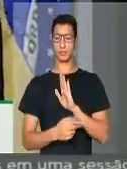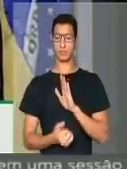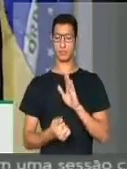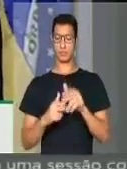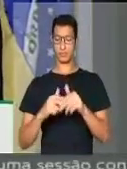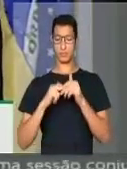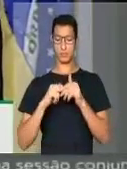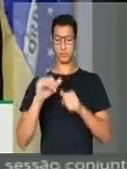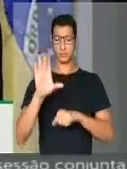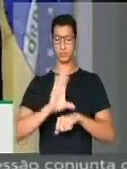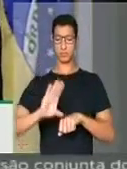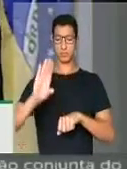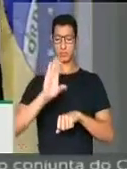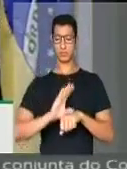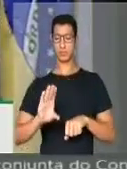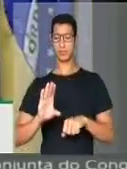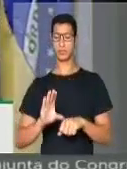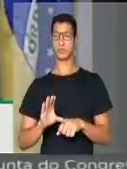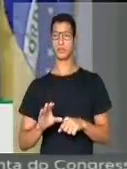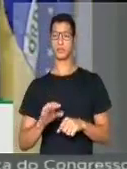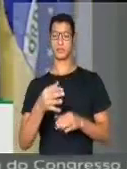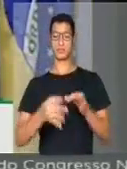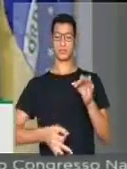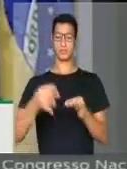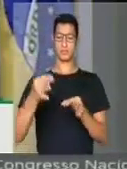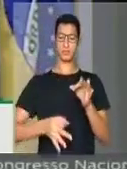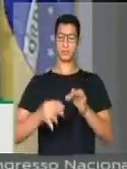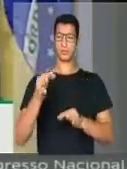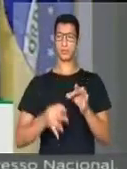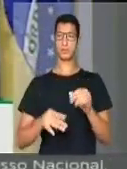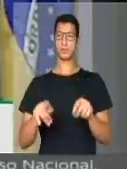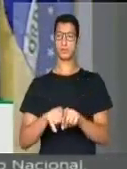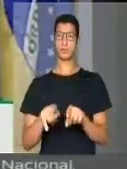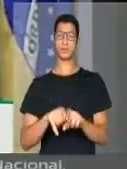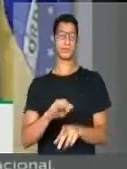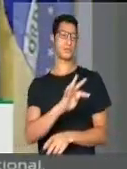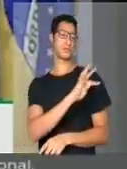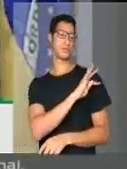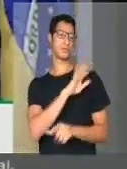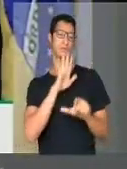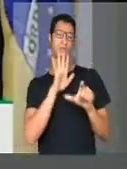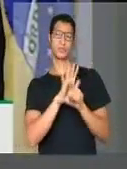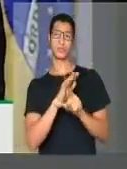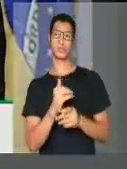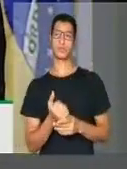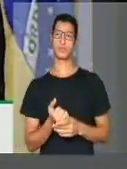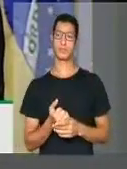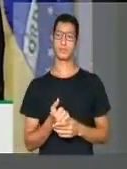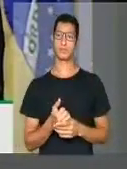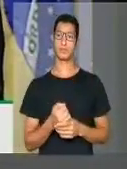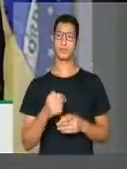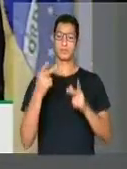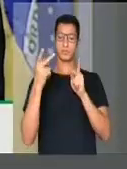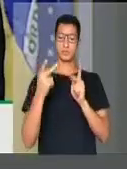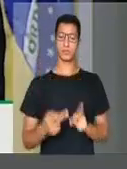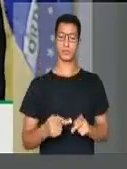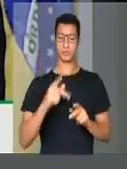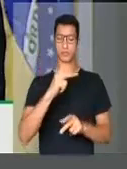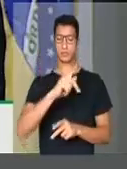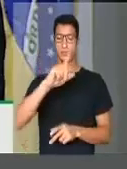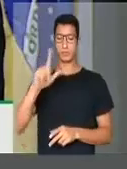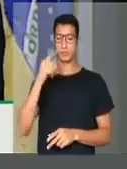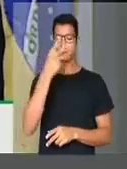é pela constitucionalidade, juridicidade e boa técnica legislativa do projeto de